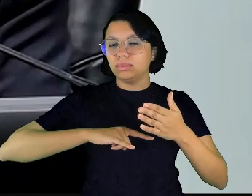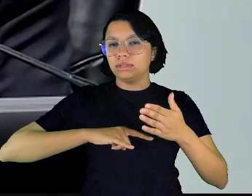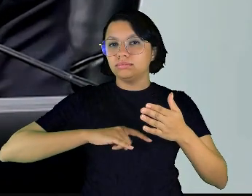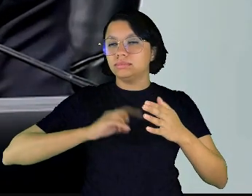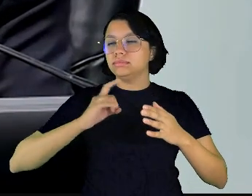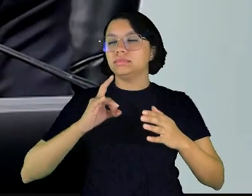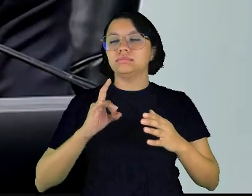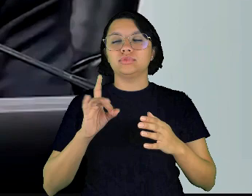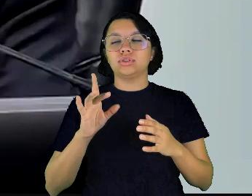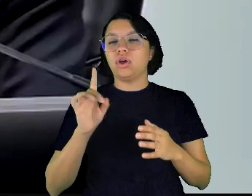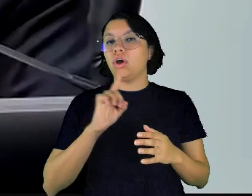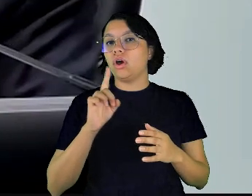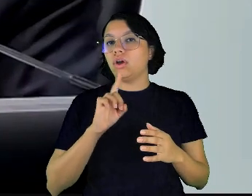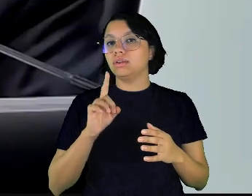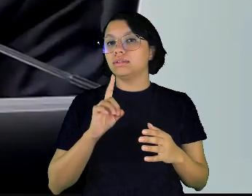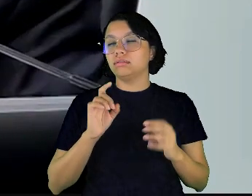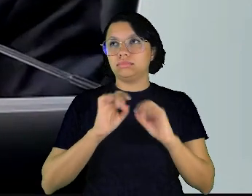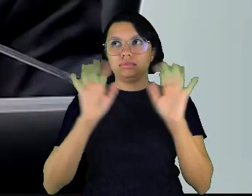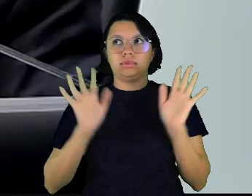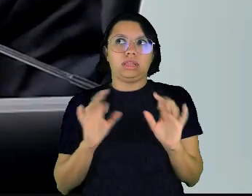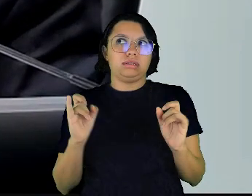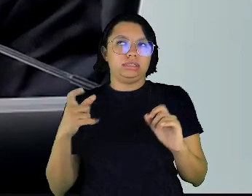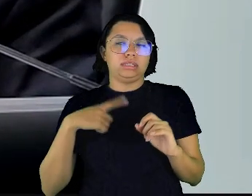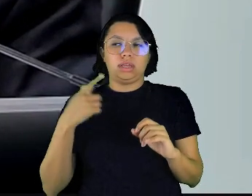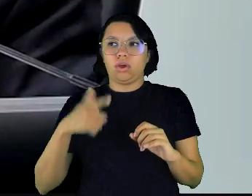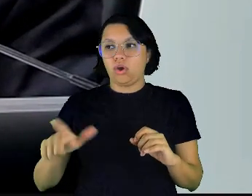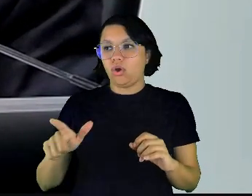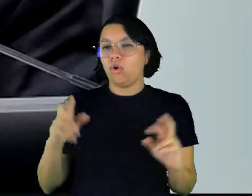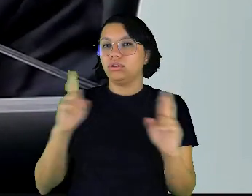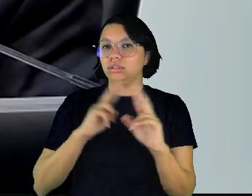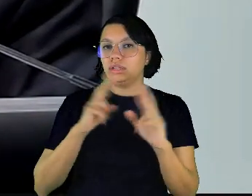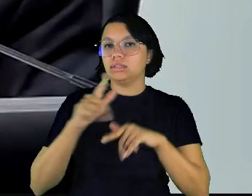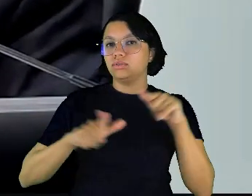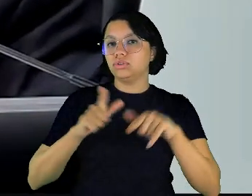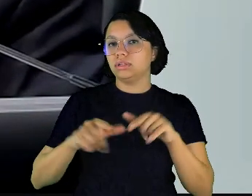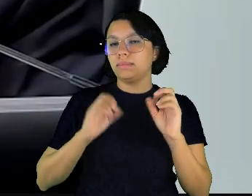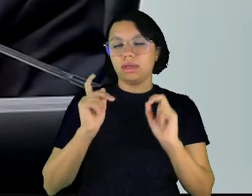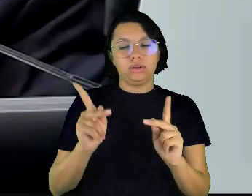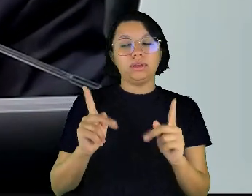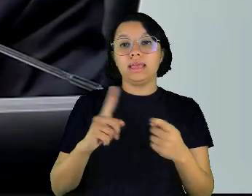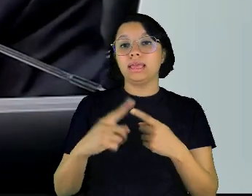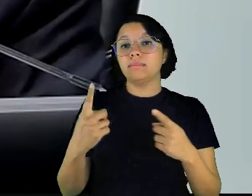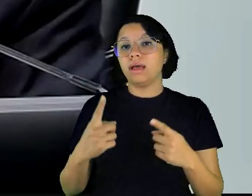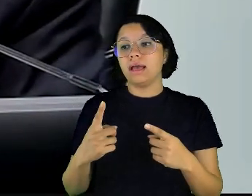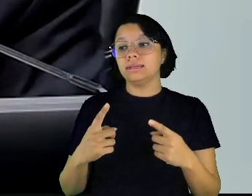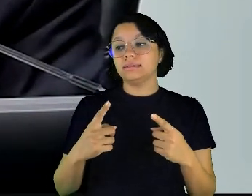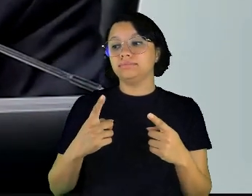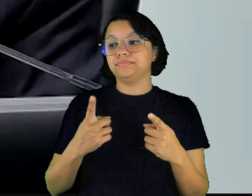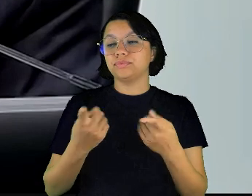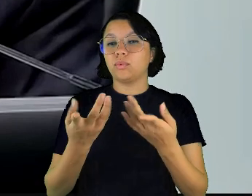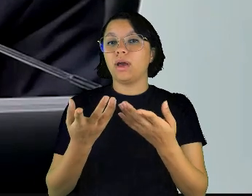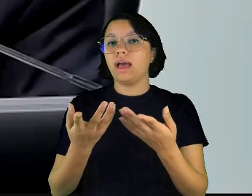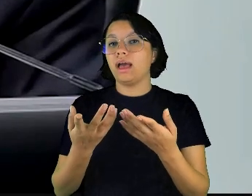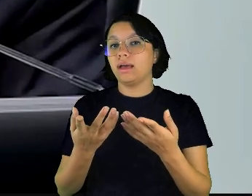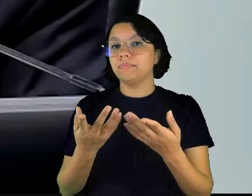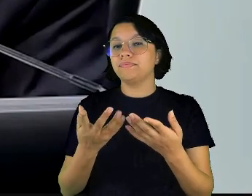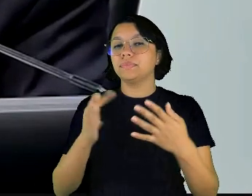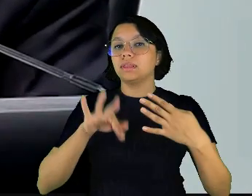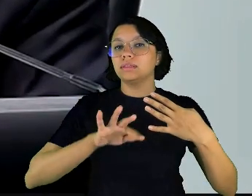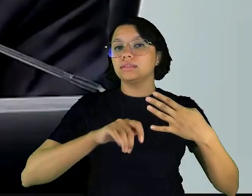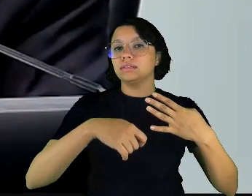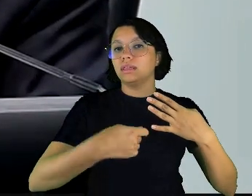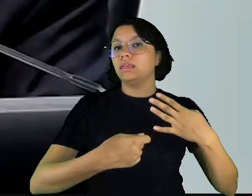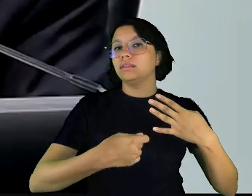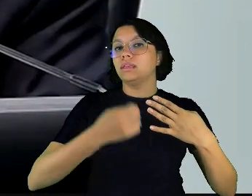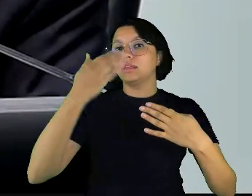só, claro, se tiverem outros documentos de relação de emprego, então nós não estamos só dizendo que é só a sentença que é início para o